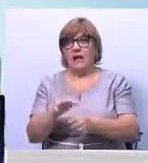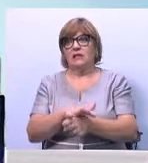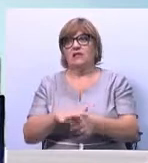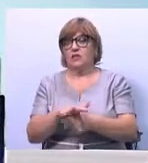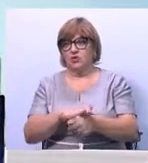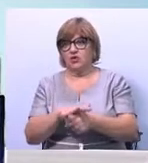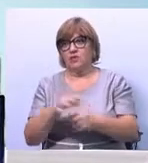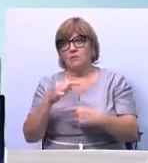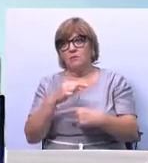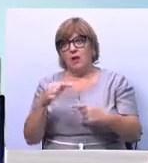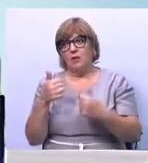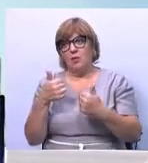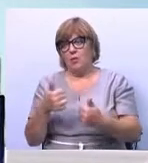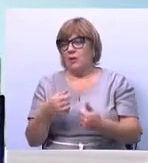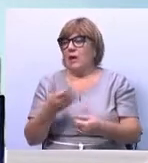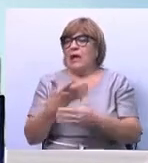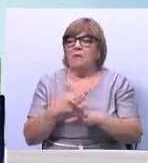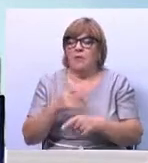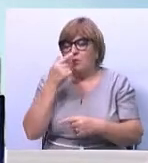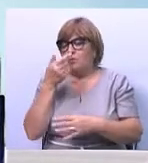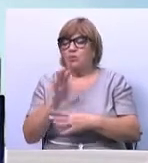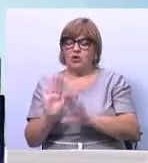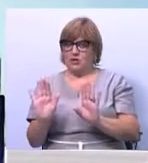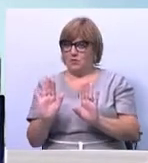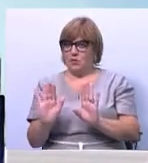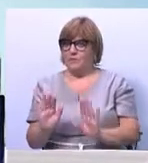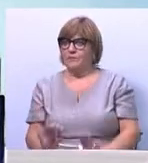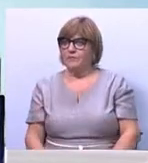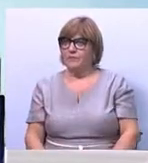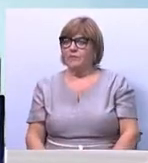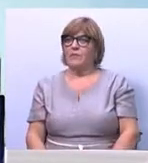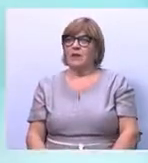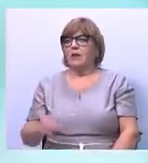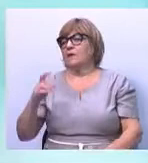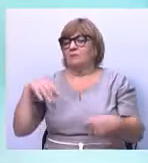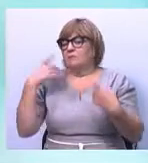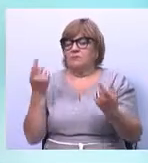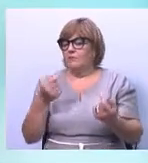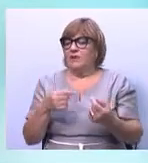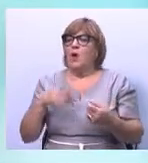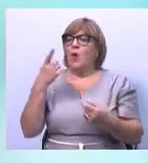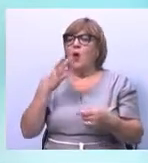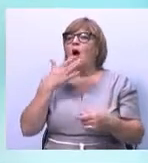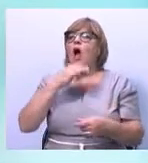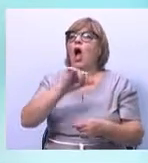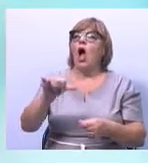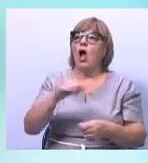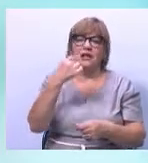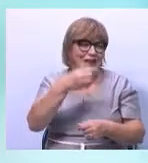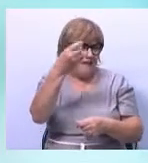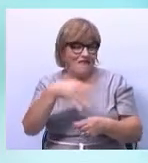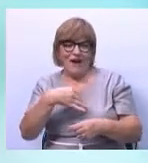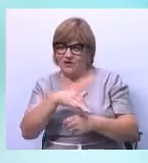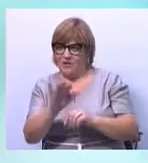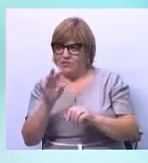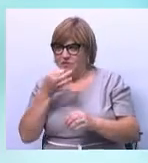situações menos agradáveis, como queimaduras, por exemplo. Portanto, vamos aqui supor, fazer aqui uma utilização de um óleo essencial, tem aí vários, depois já lá